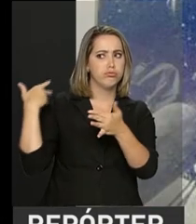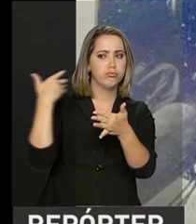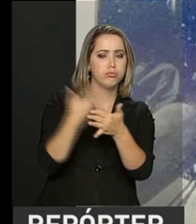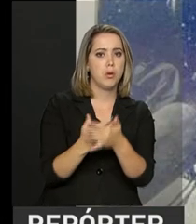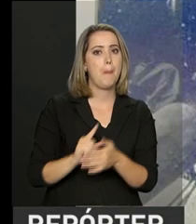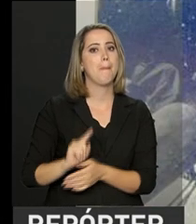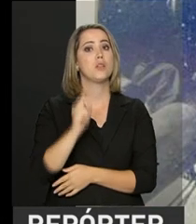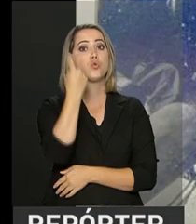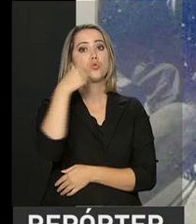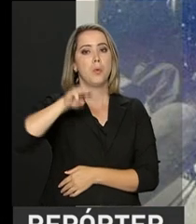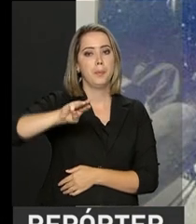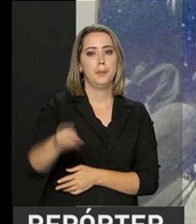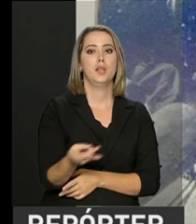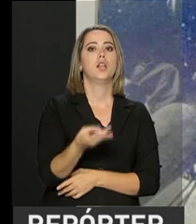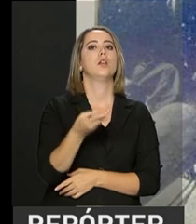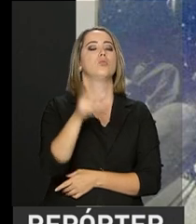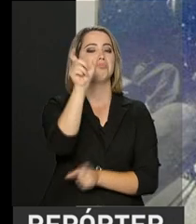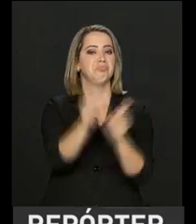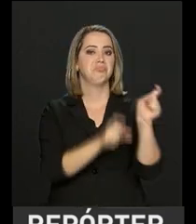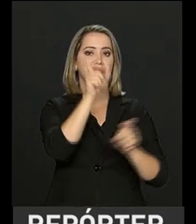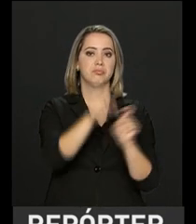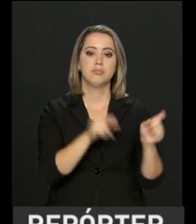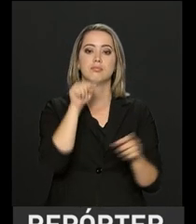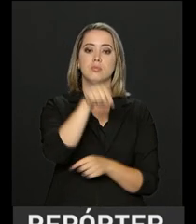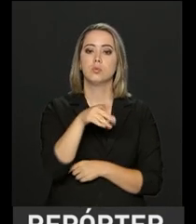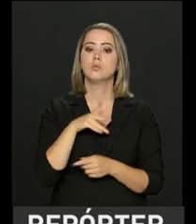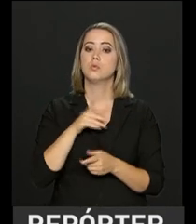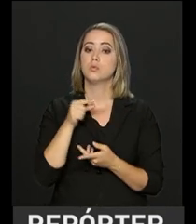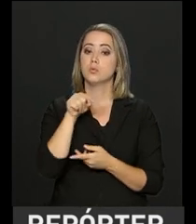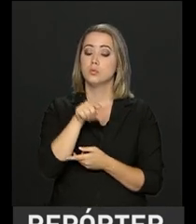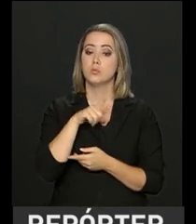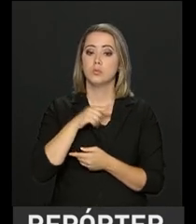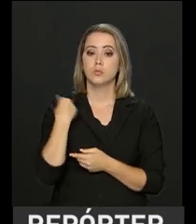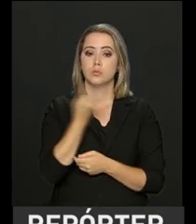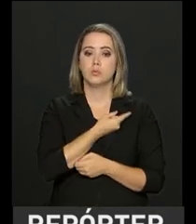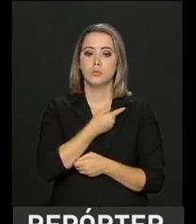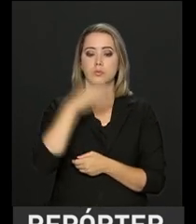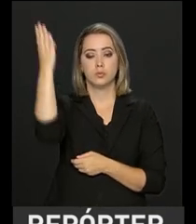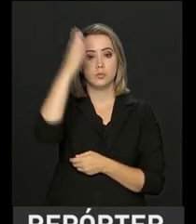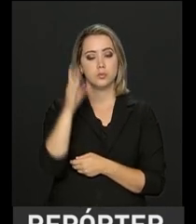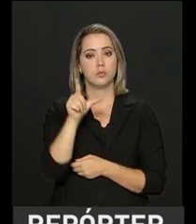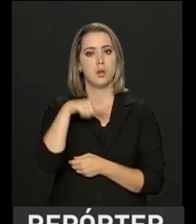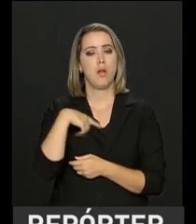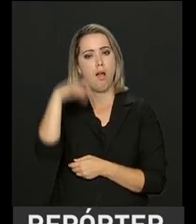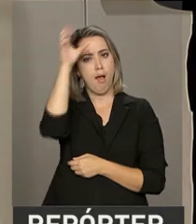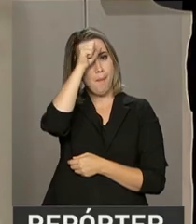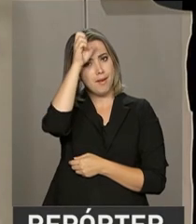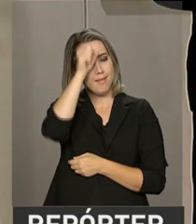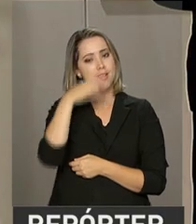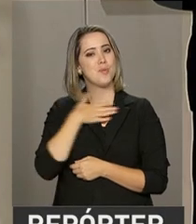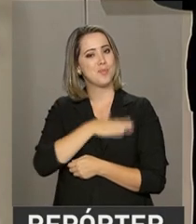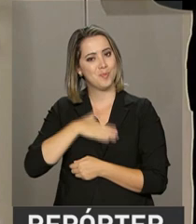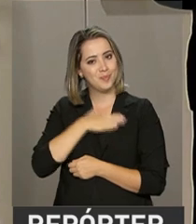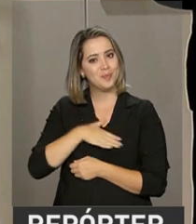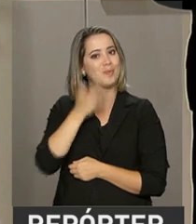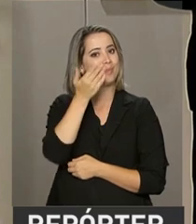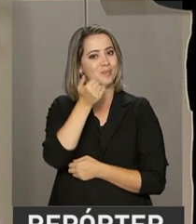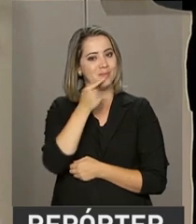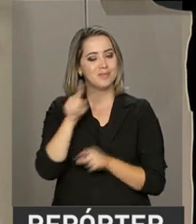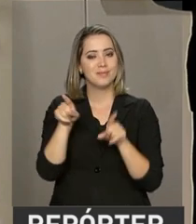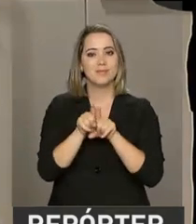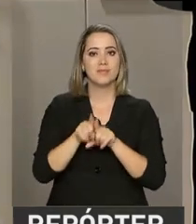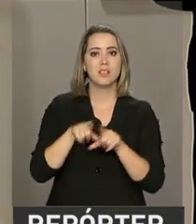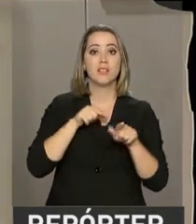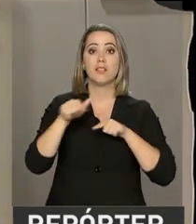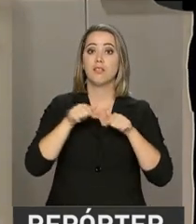1 mil 900.000 com os niqueis como são chamados nós brasileiros aprendemos a gostar da culinária japonesa e a